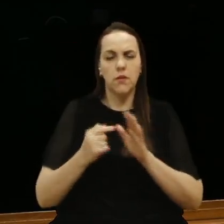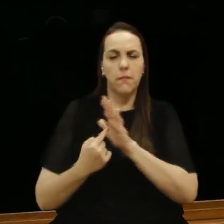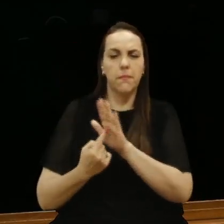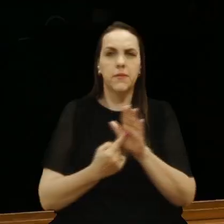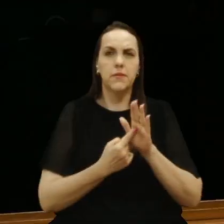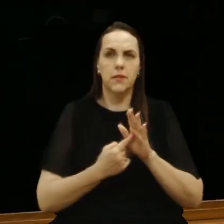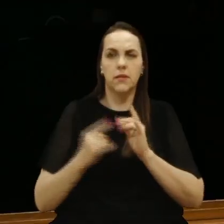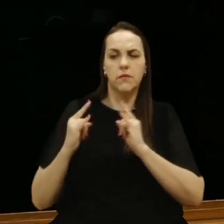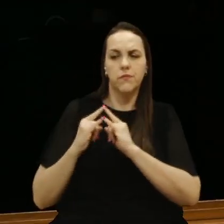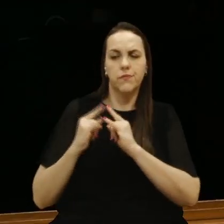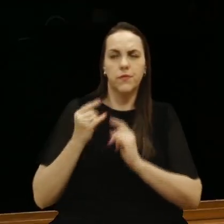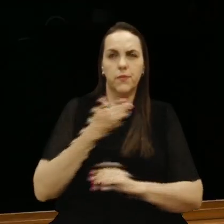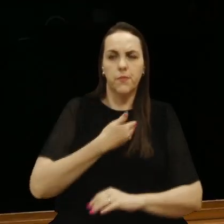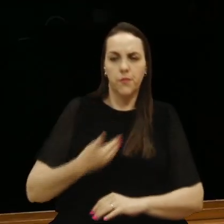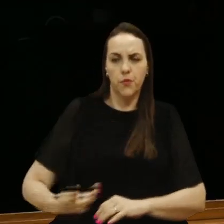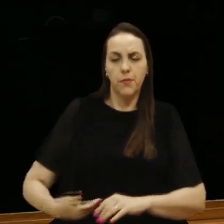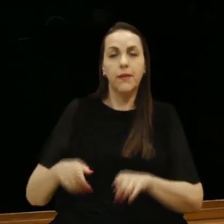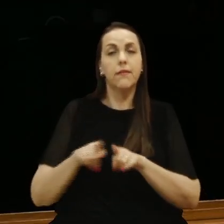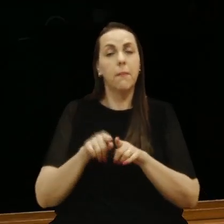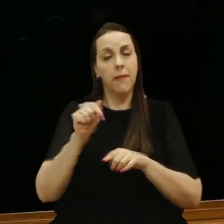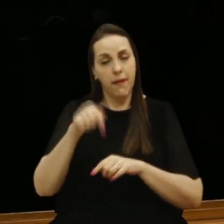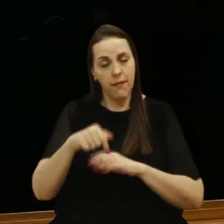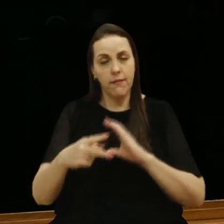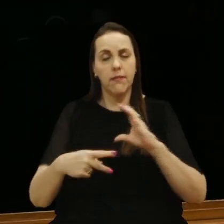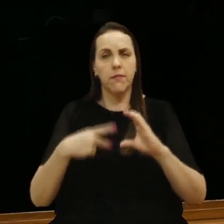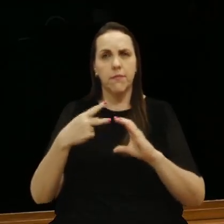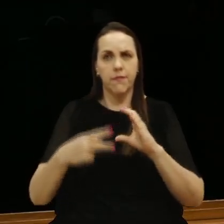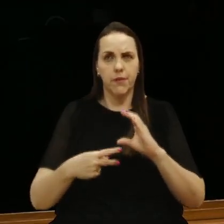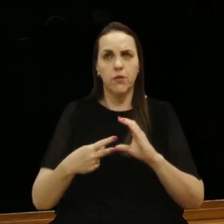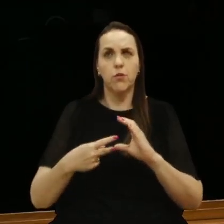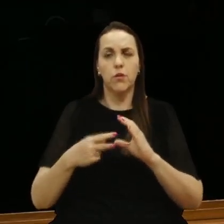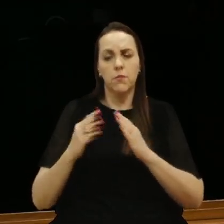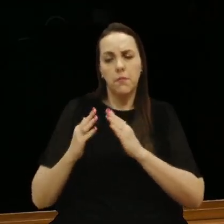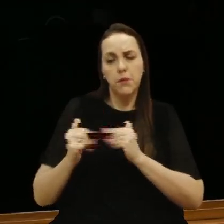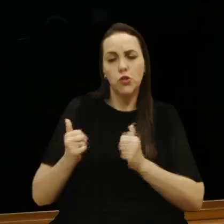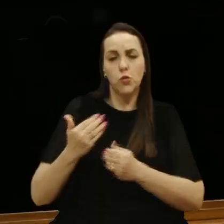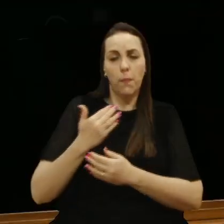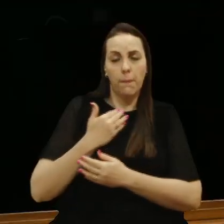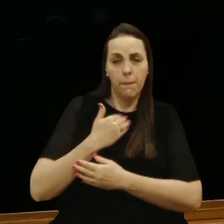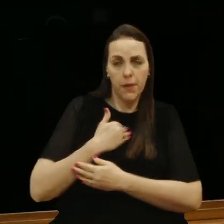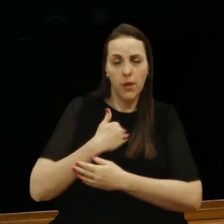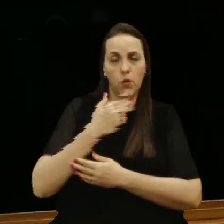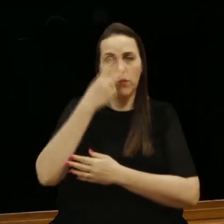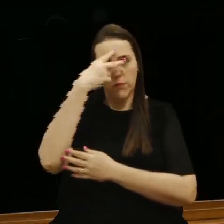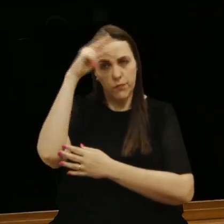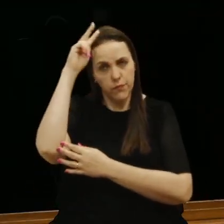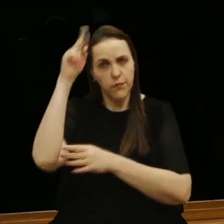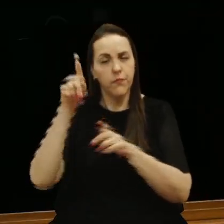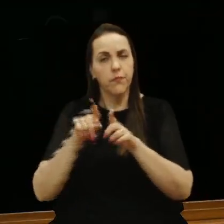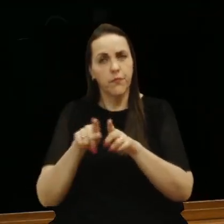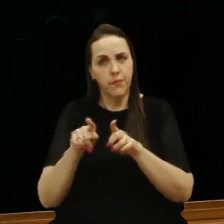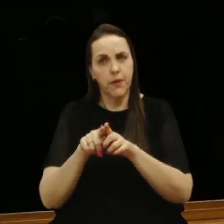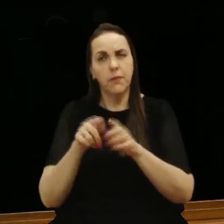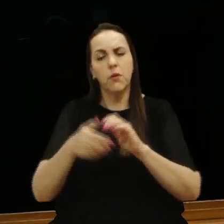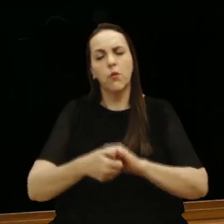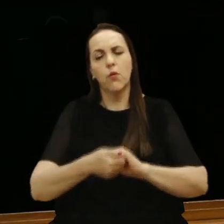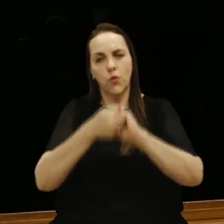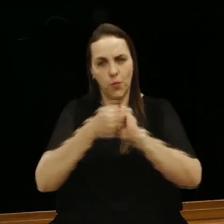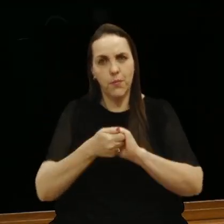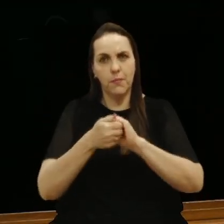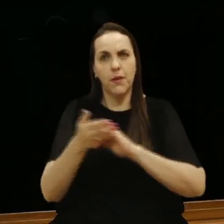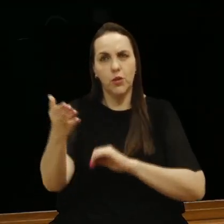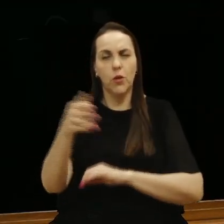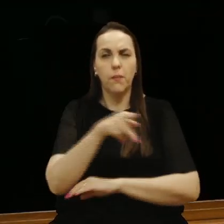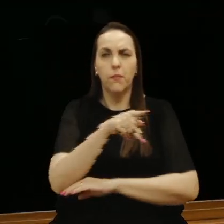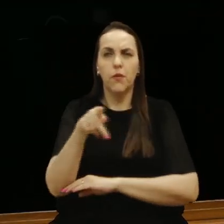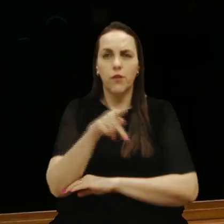e apresentou nessa Casa Legislativa por requerimento meu e por requerimento do vereador Edson da Rosa. Então, fica esse meu cumprimento ao senhor,